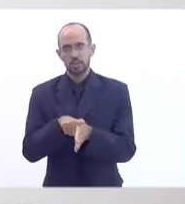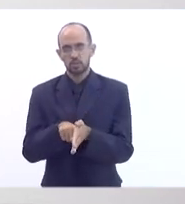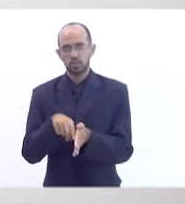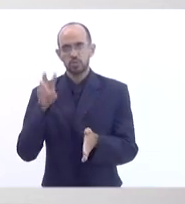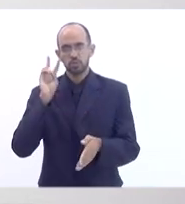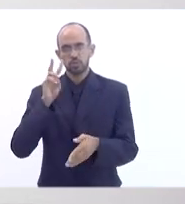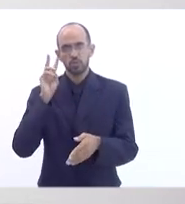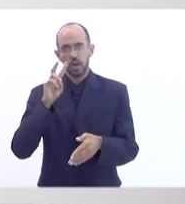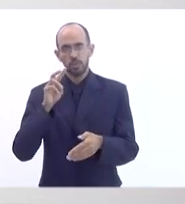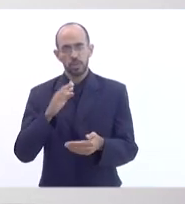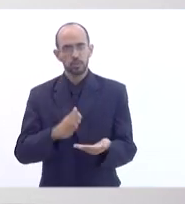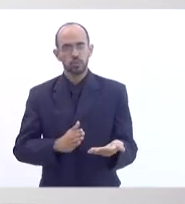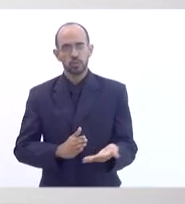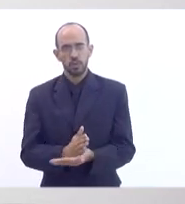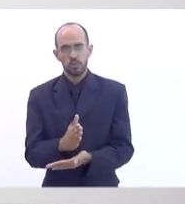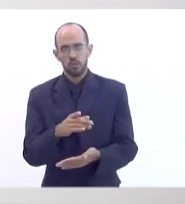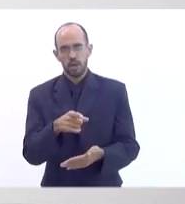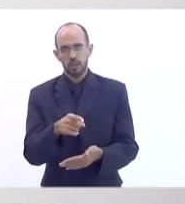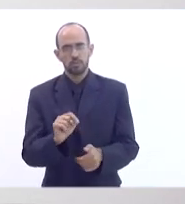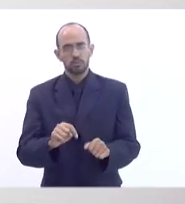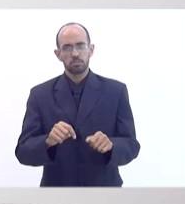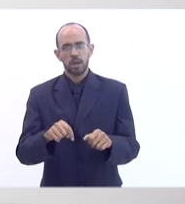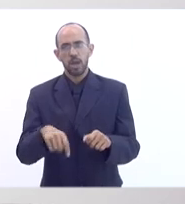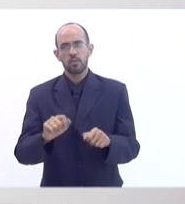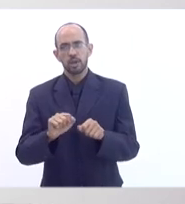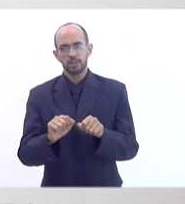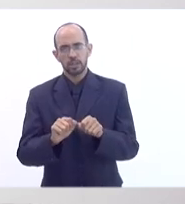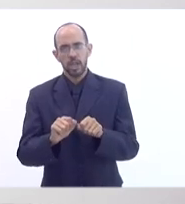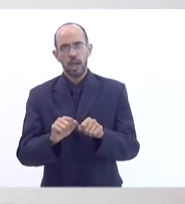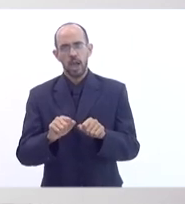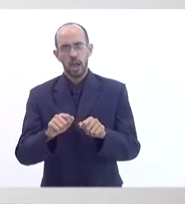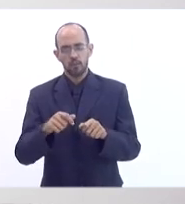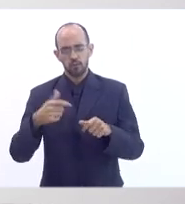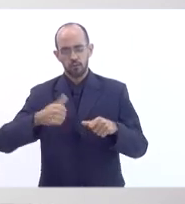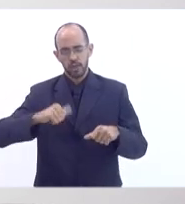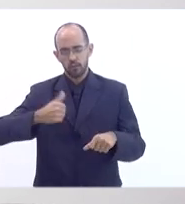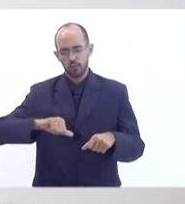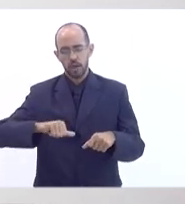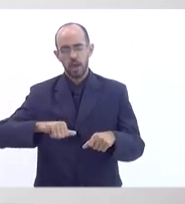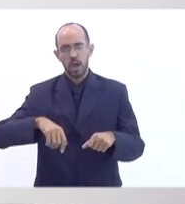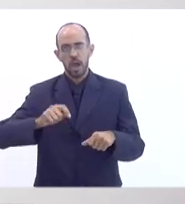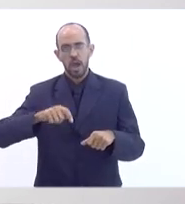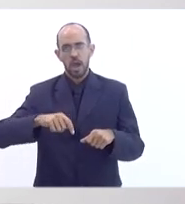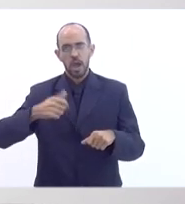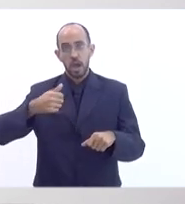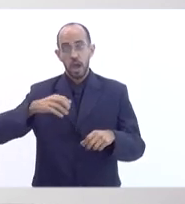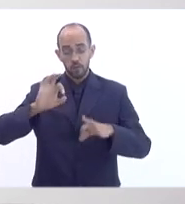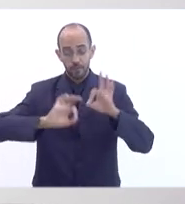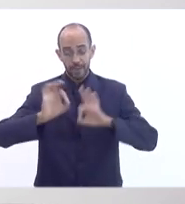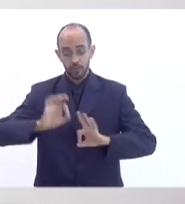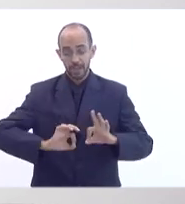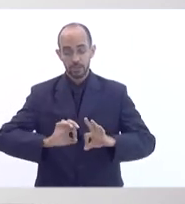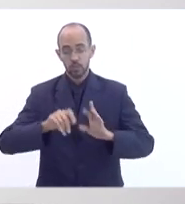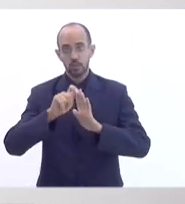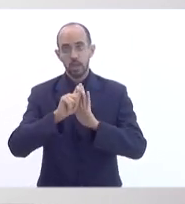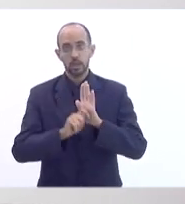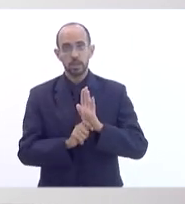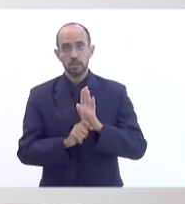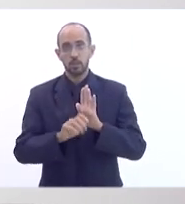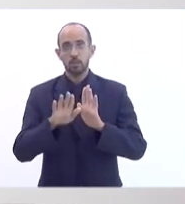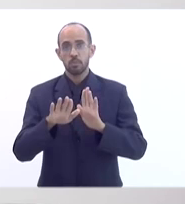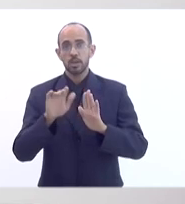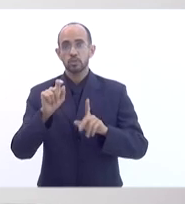habilitados para correção da redação como nosso Deputado já falou essa redação